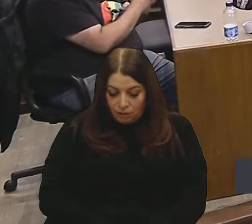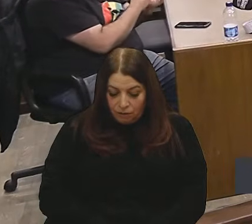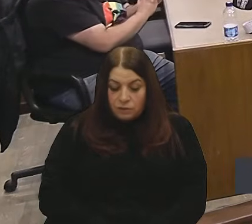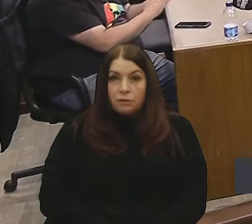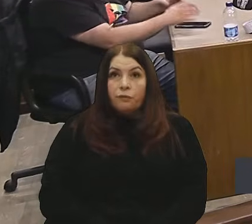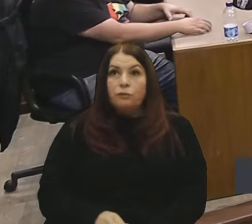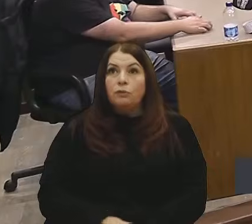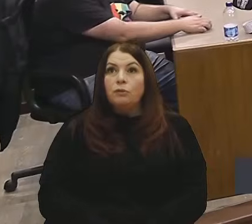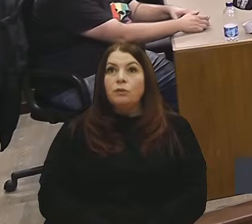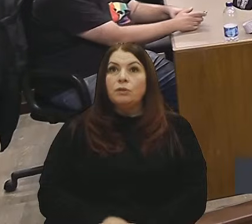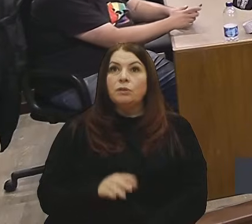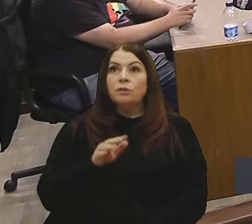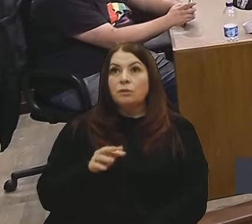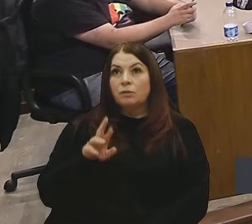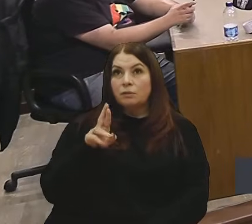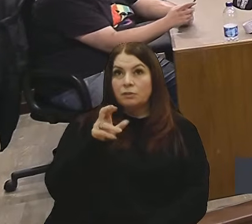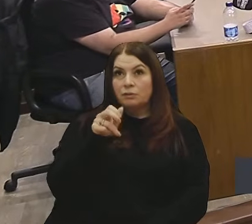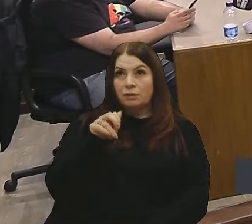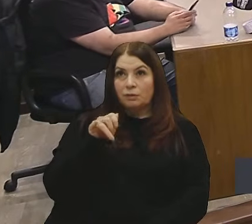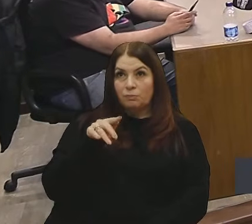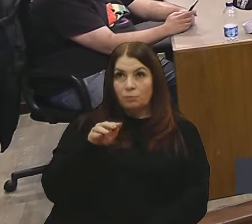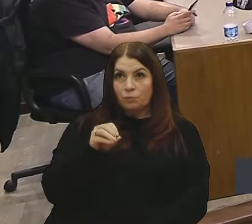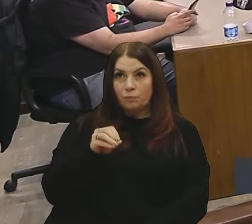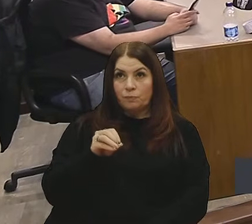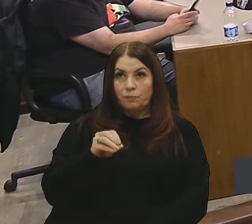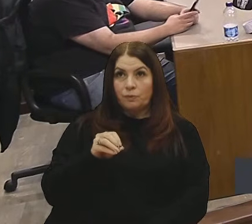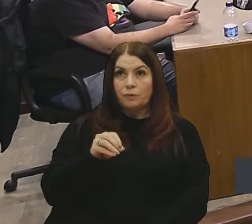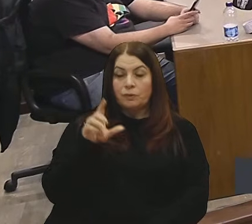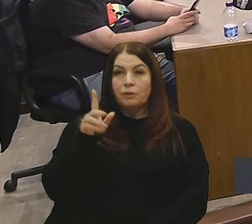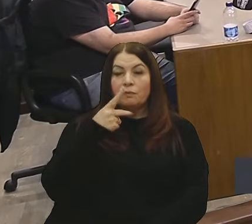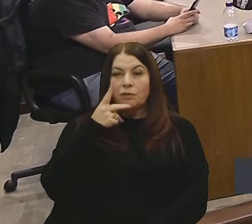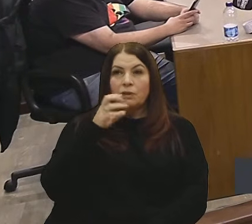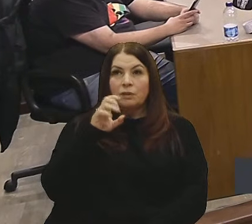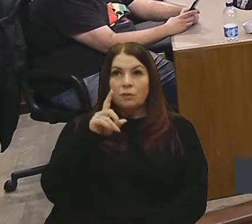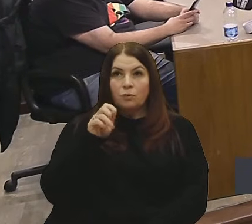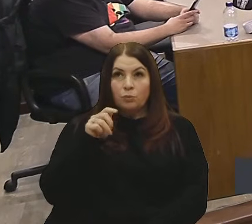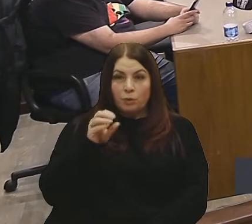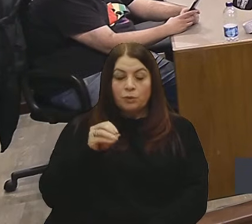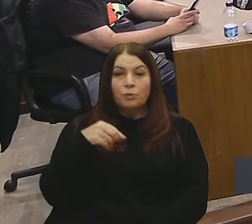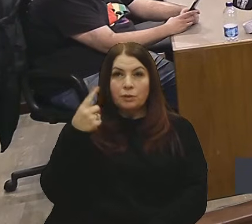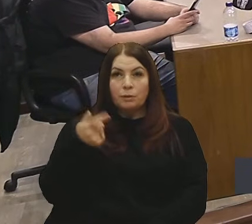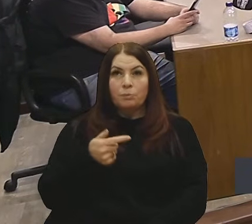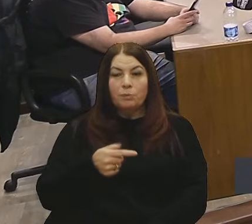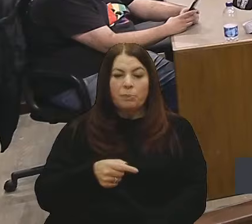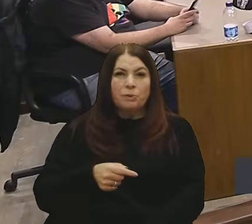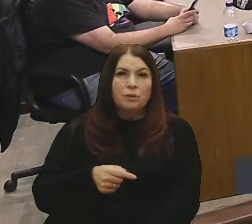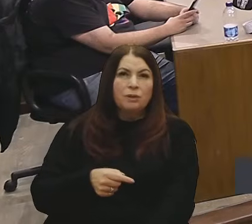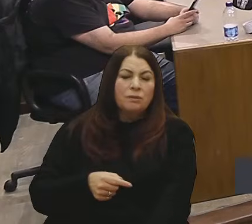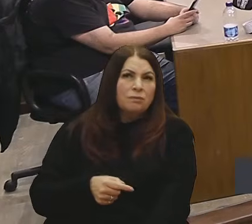Obrigado, Raimundo. Com a palavra, Eduardo. E depois Inana.